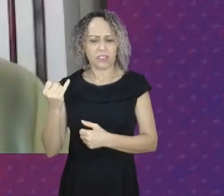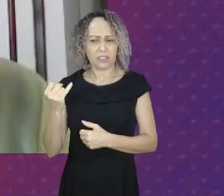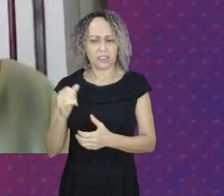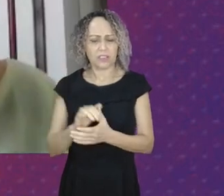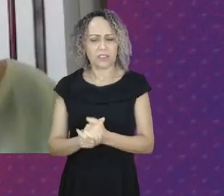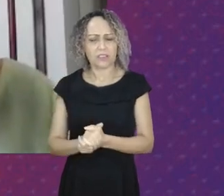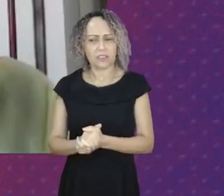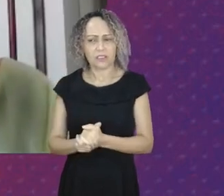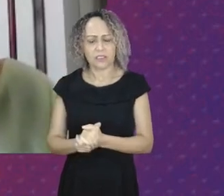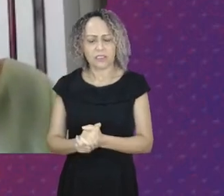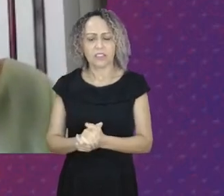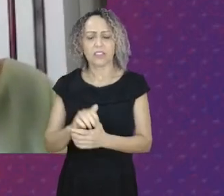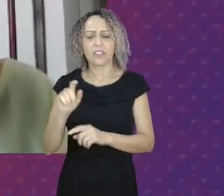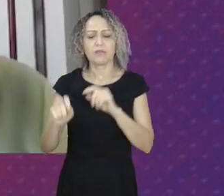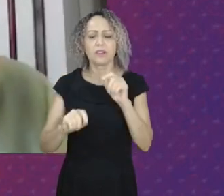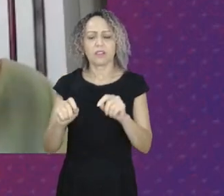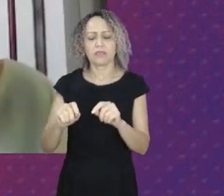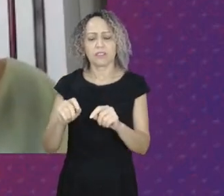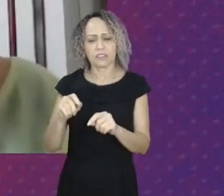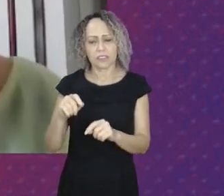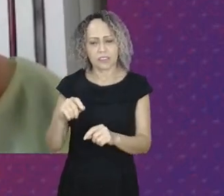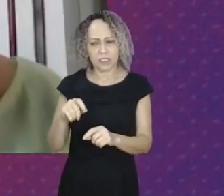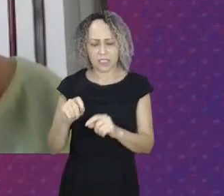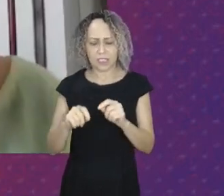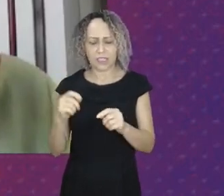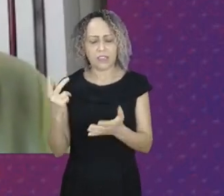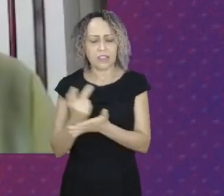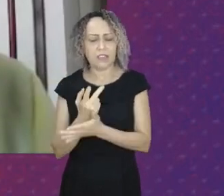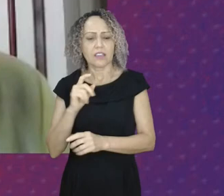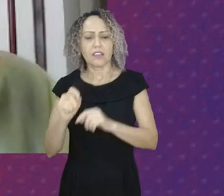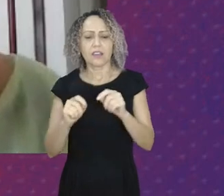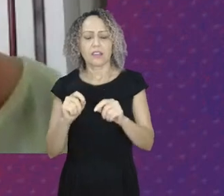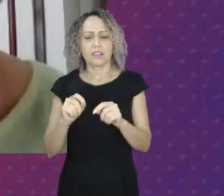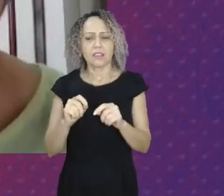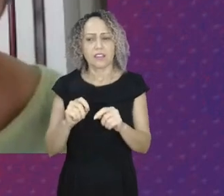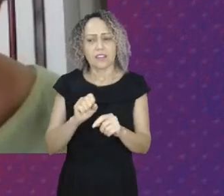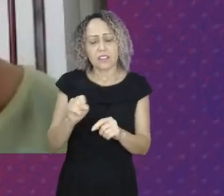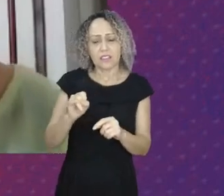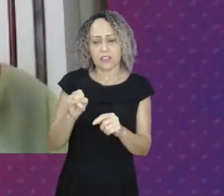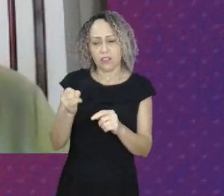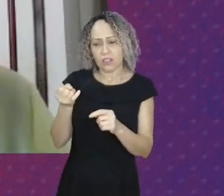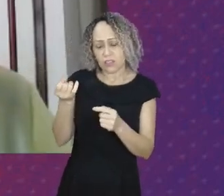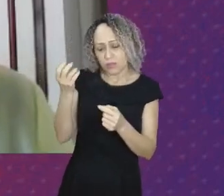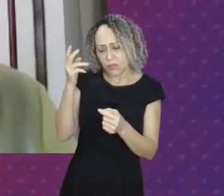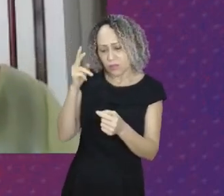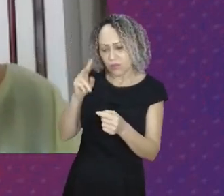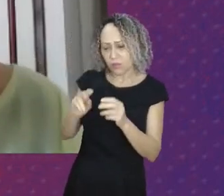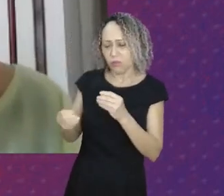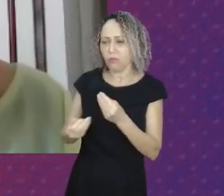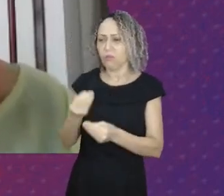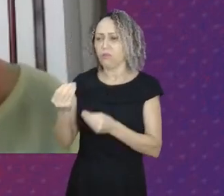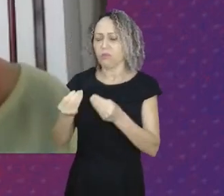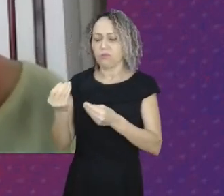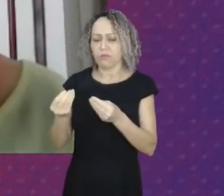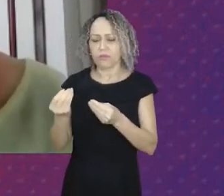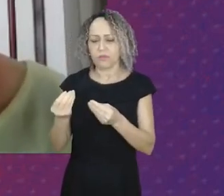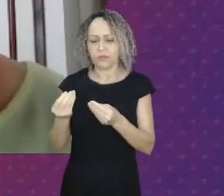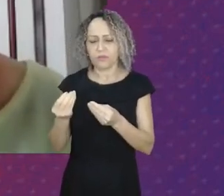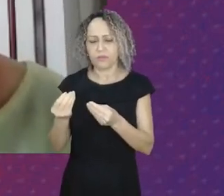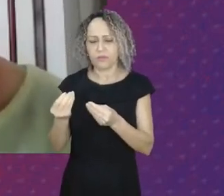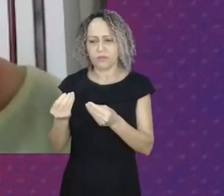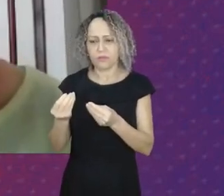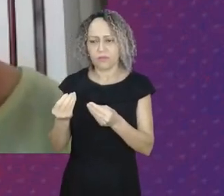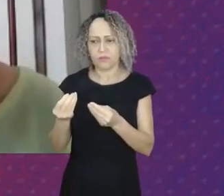economias locais e vamos continuar permitindo que alimentos circulem em grandes distâncias com o